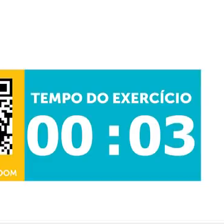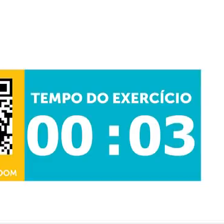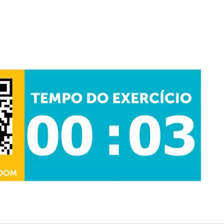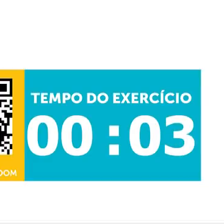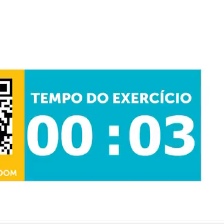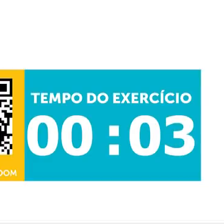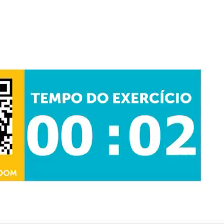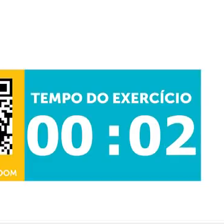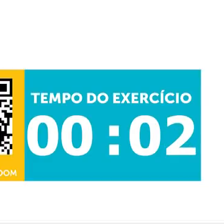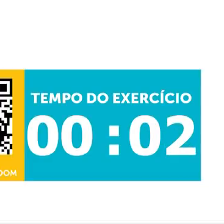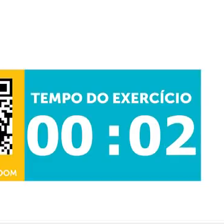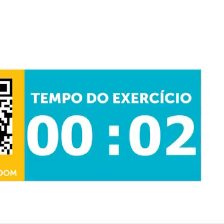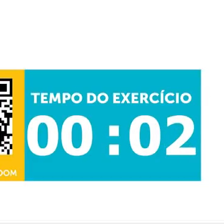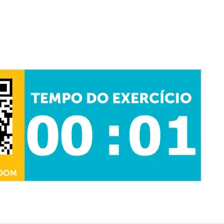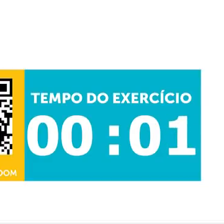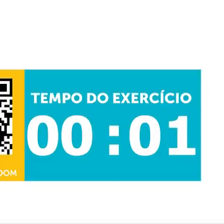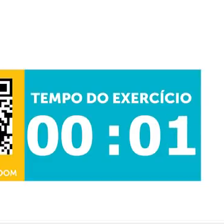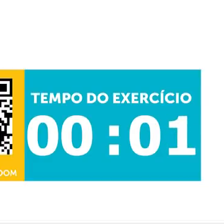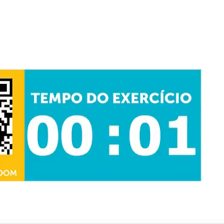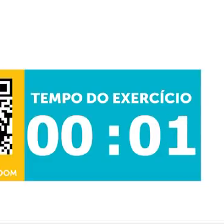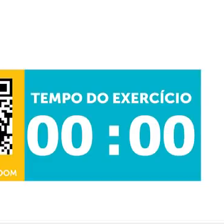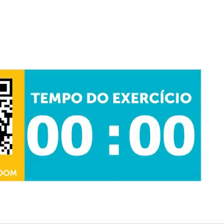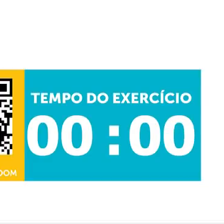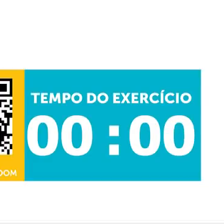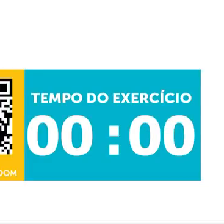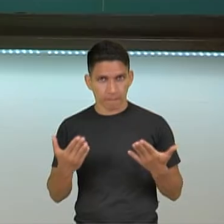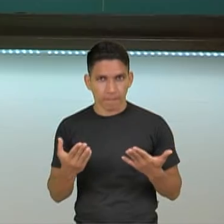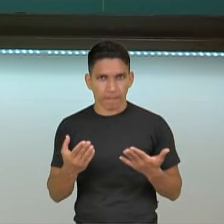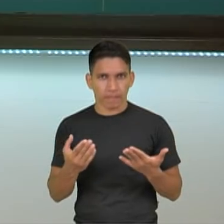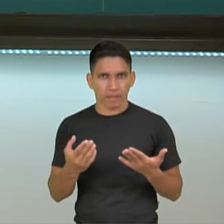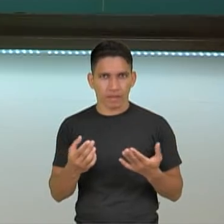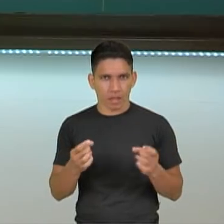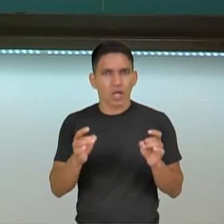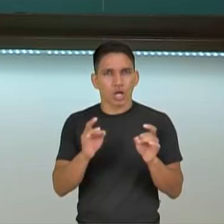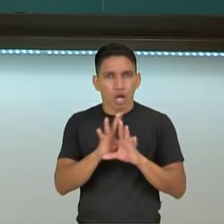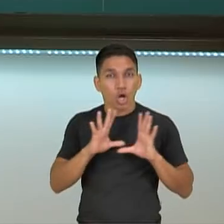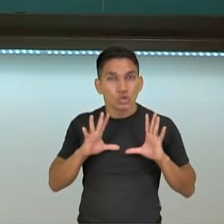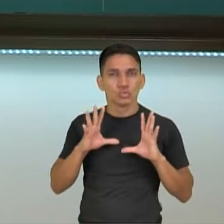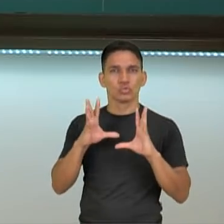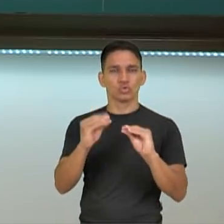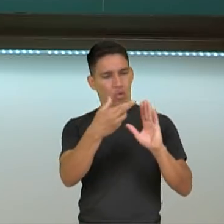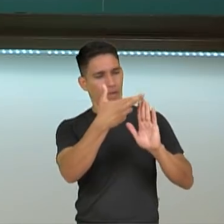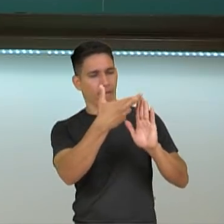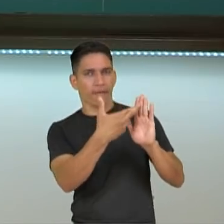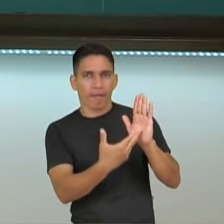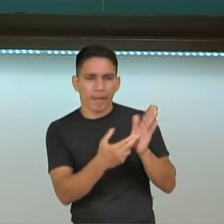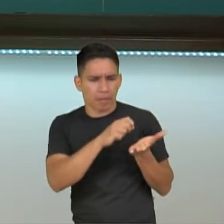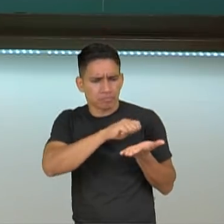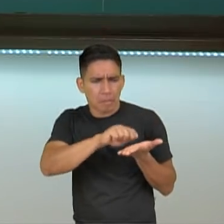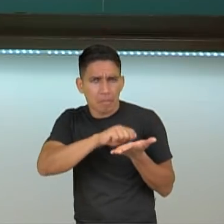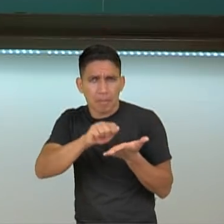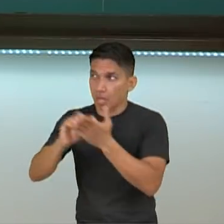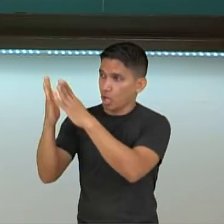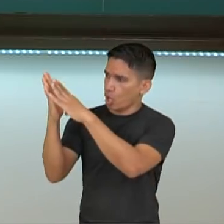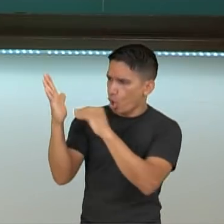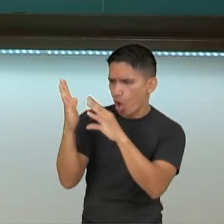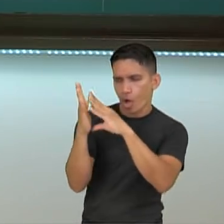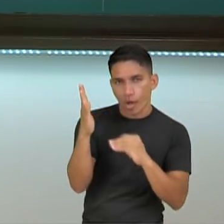Olha a diferença. Quando ele está à esquerda, eu faço o quê? Subtraio. Quando ele está